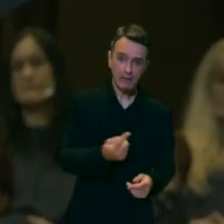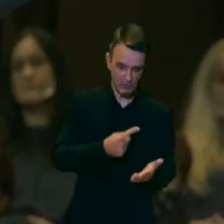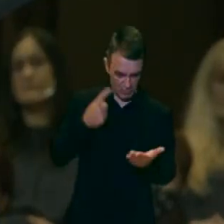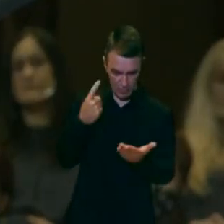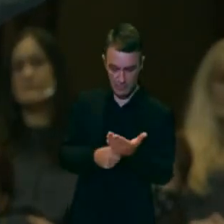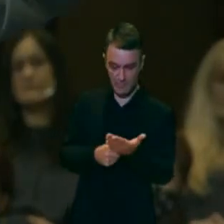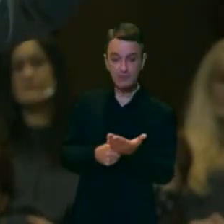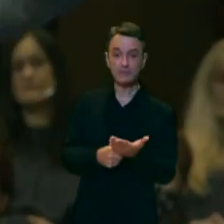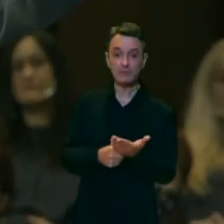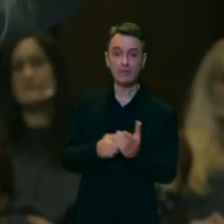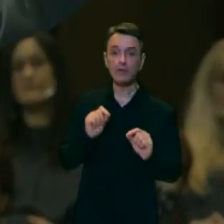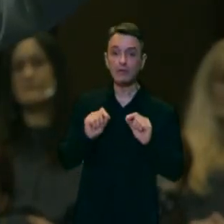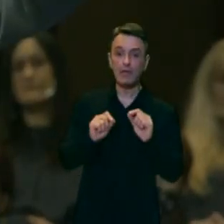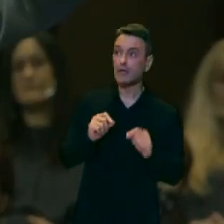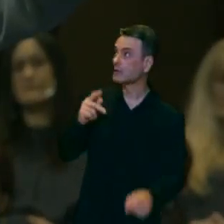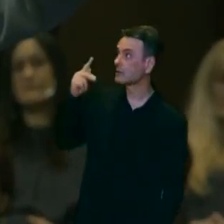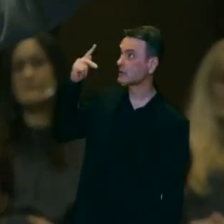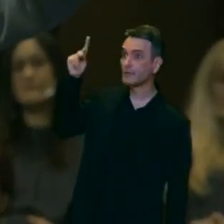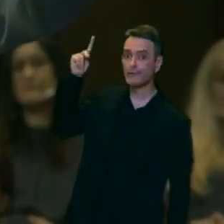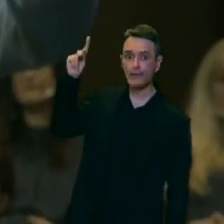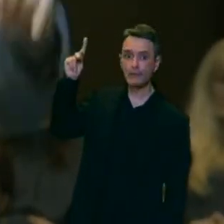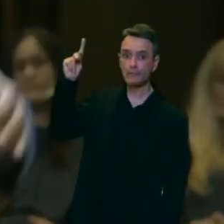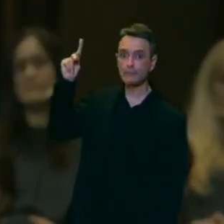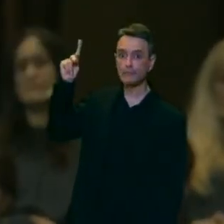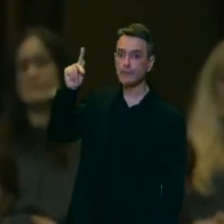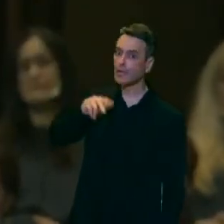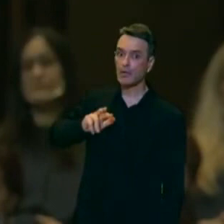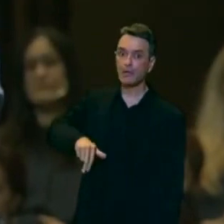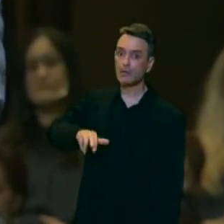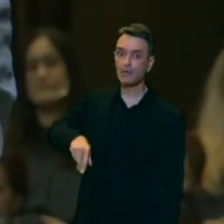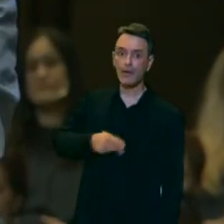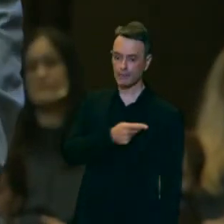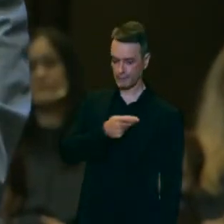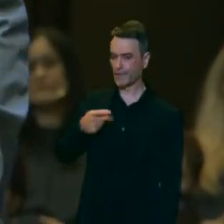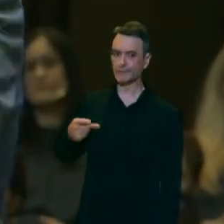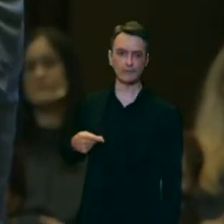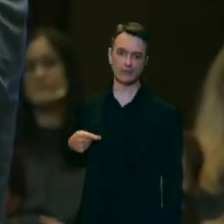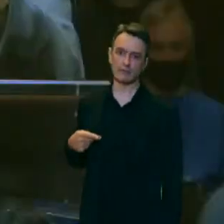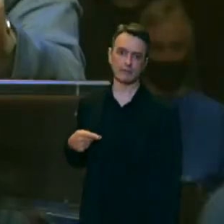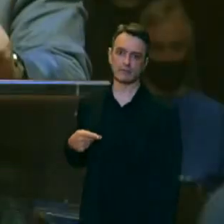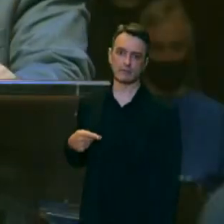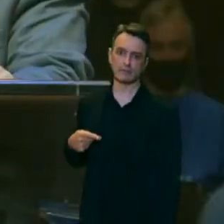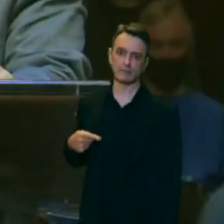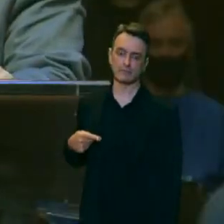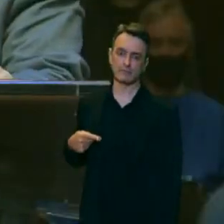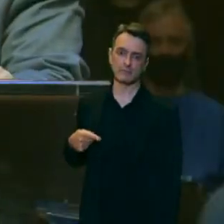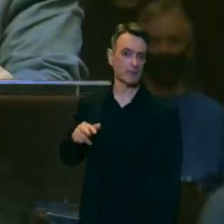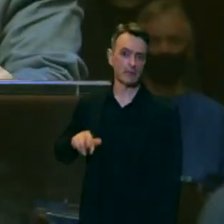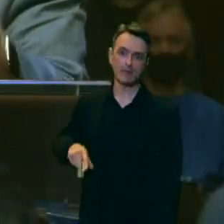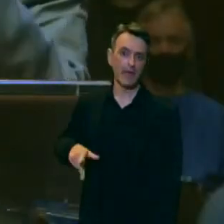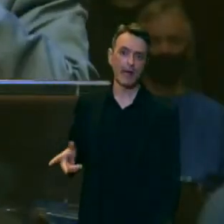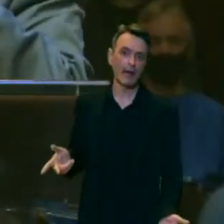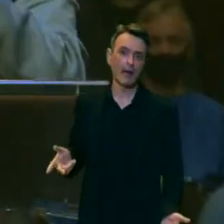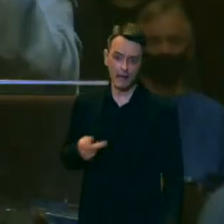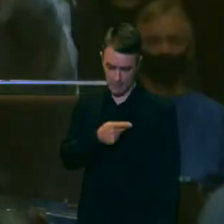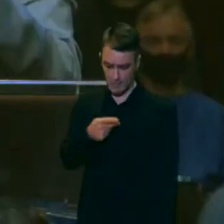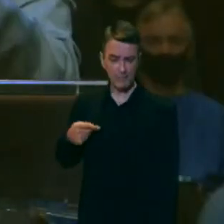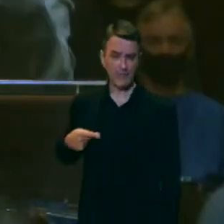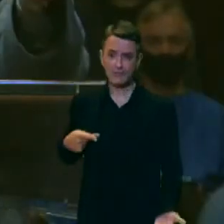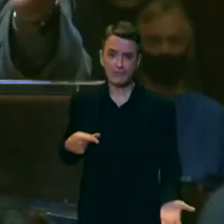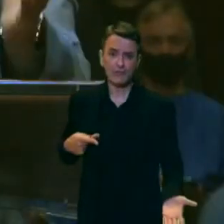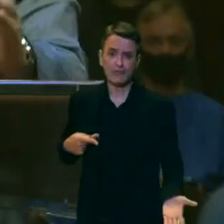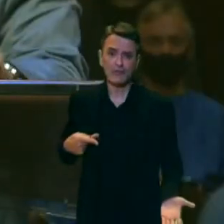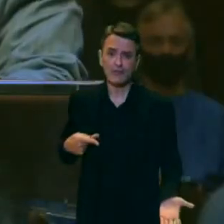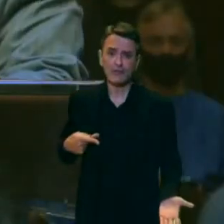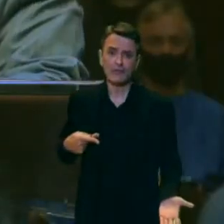palavra, não com os pregadores. Porque se você tiver o compromisso com o pregador, você está perdido, querido, porque o pregador, como eu, qualquer